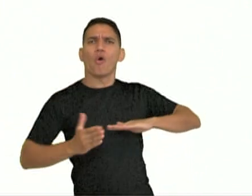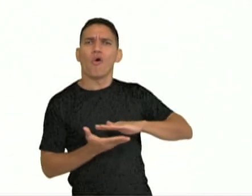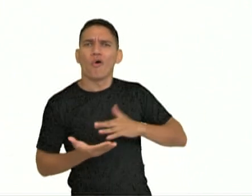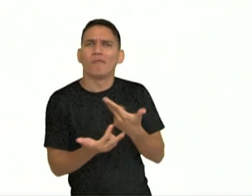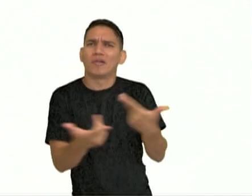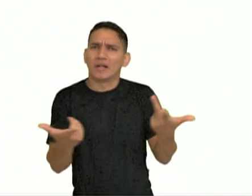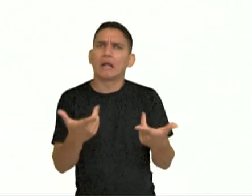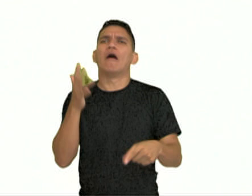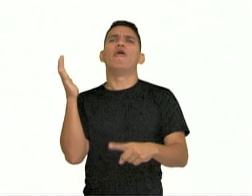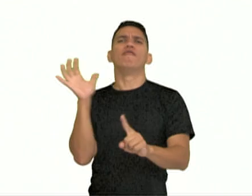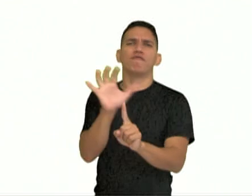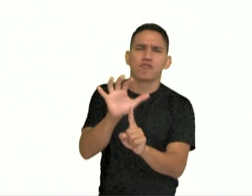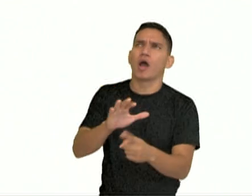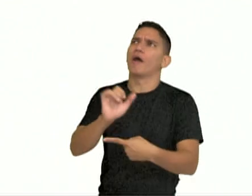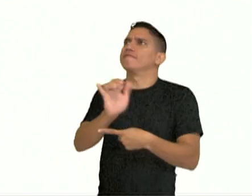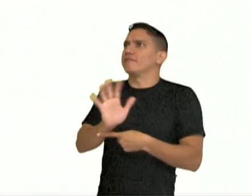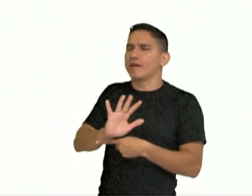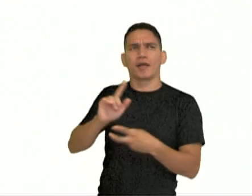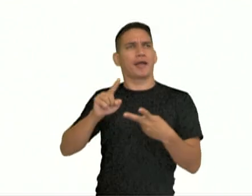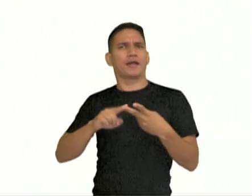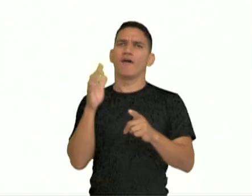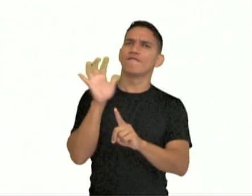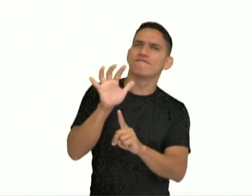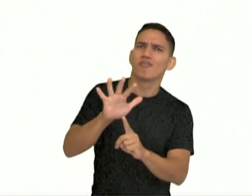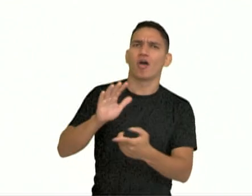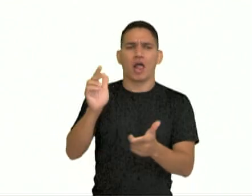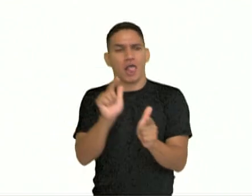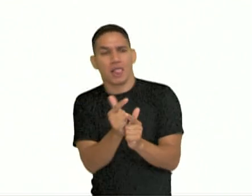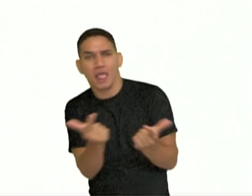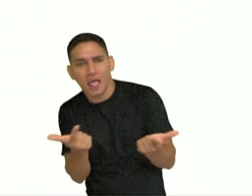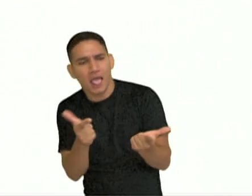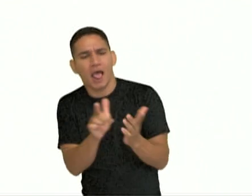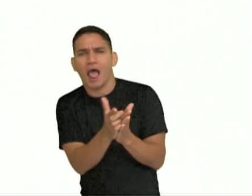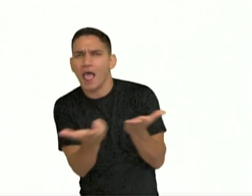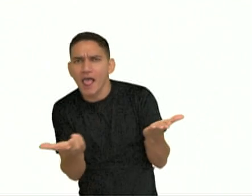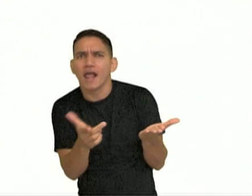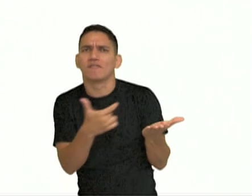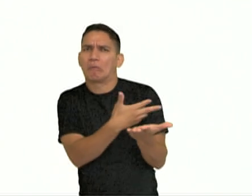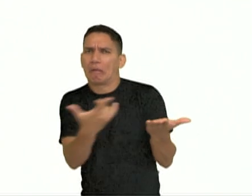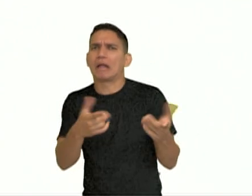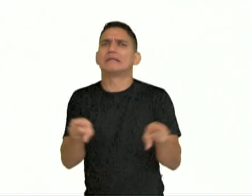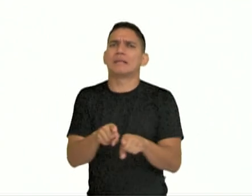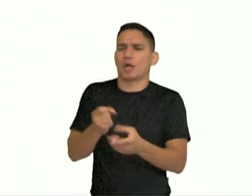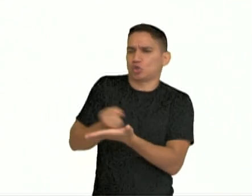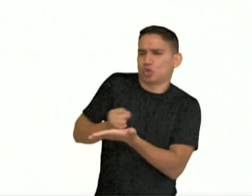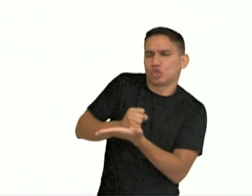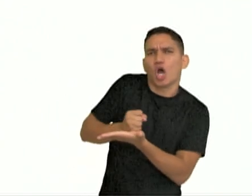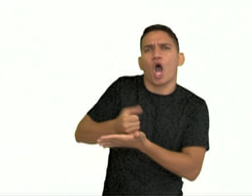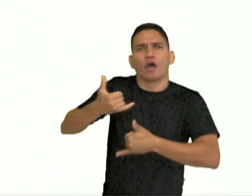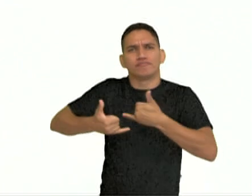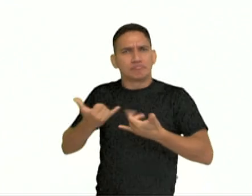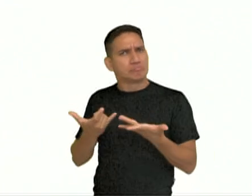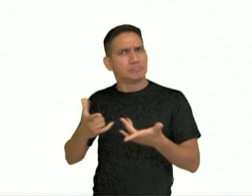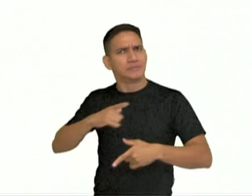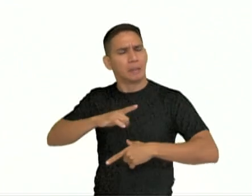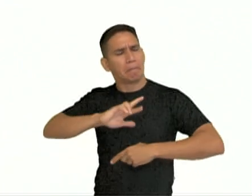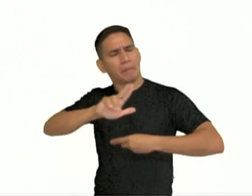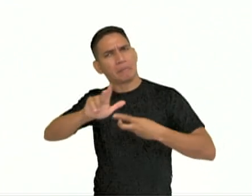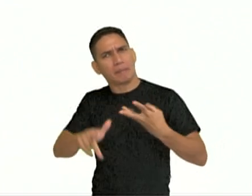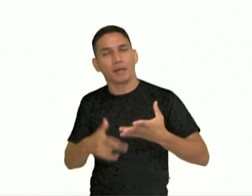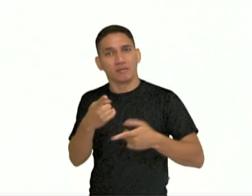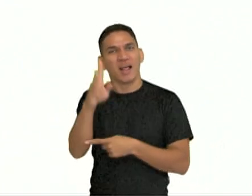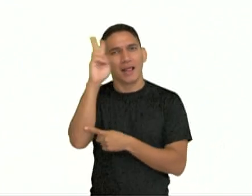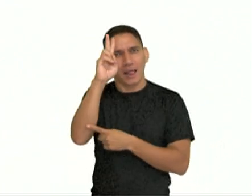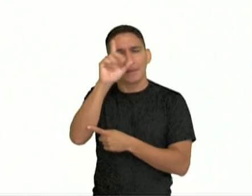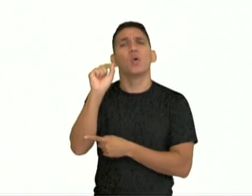influenciou filmes, influenciou livros, influencia jogos de videogame. Então, você lembra o que eram